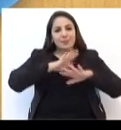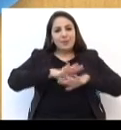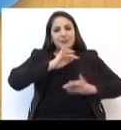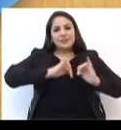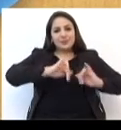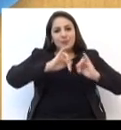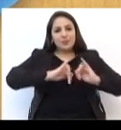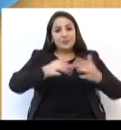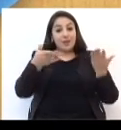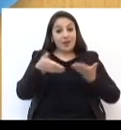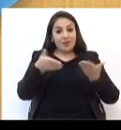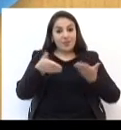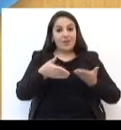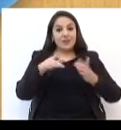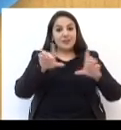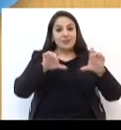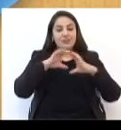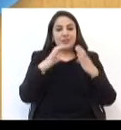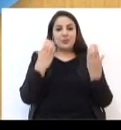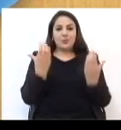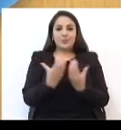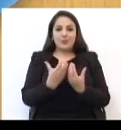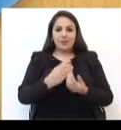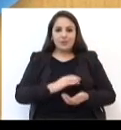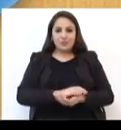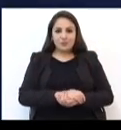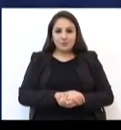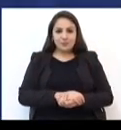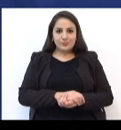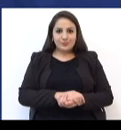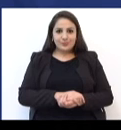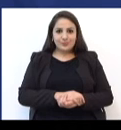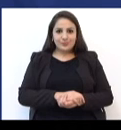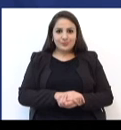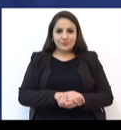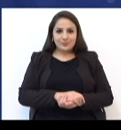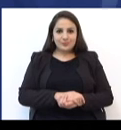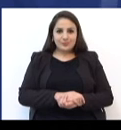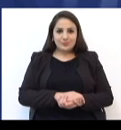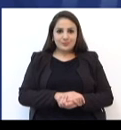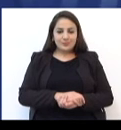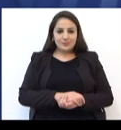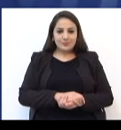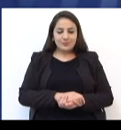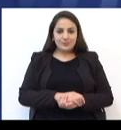outras informações agora no canal da comunidade.